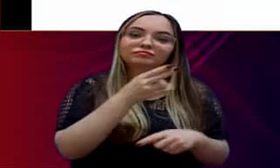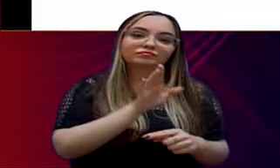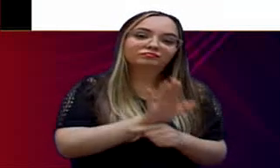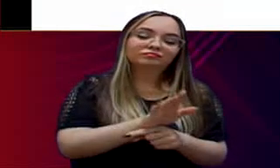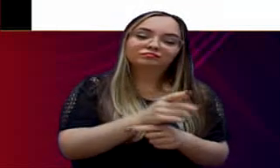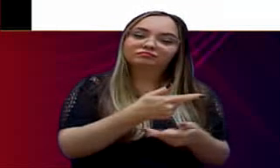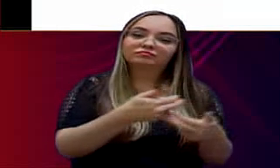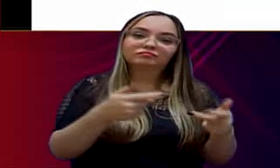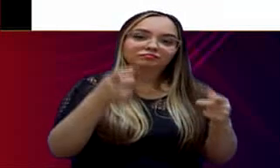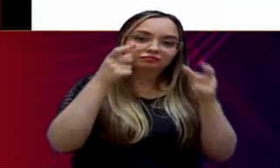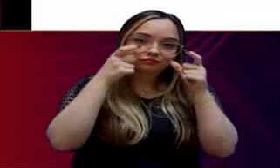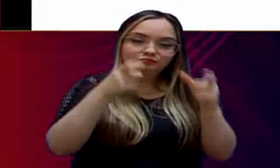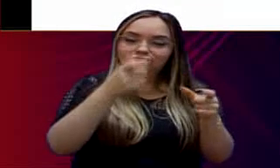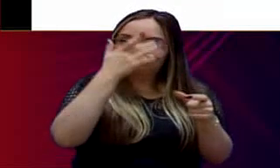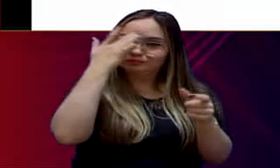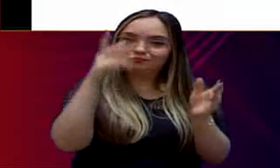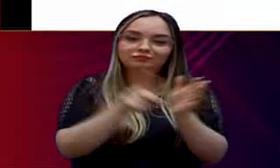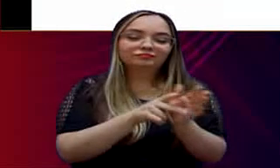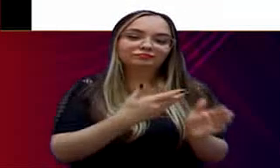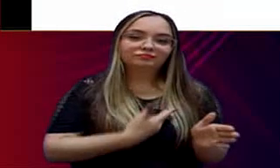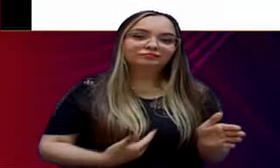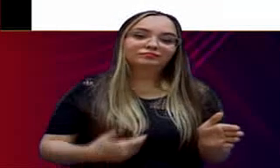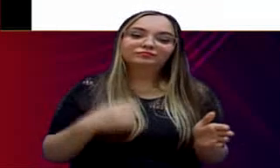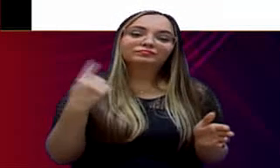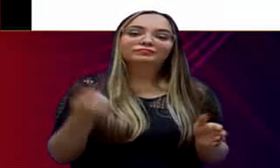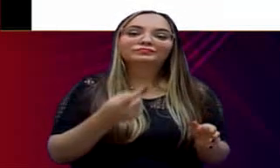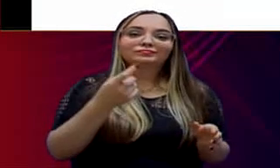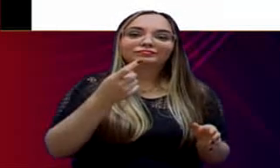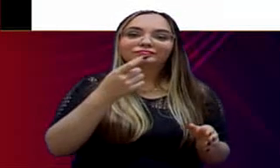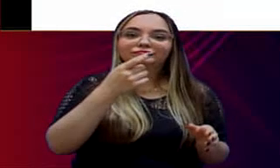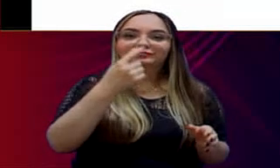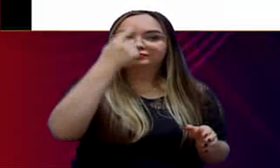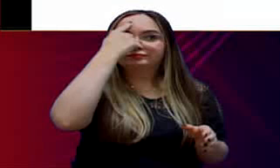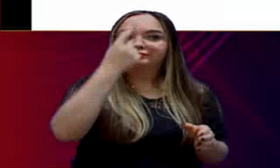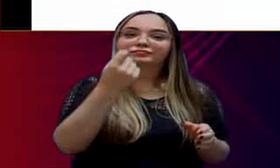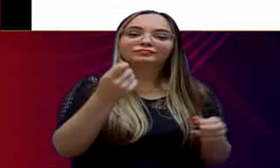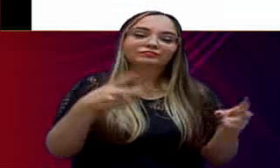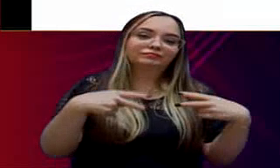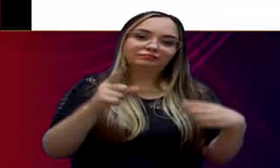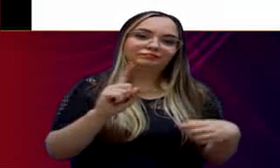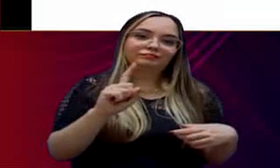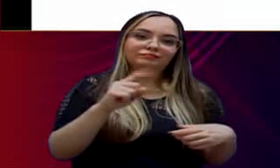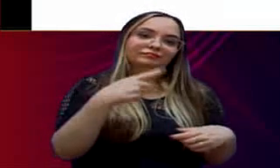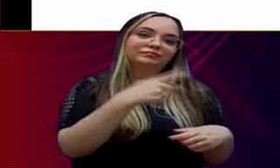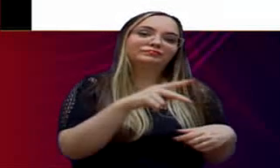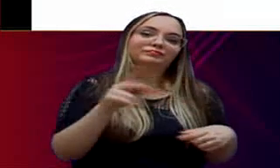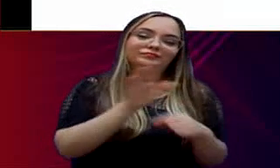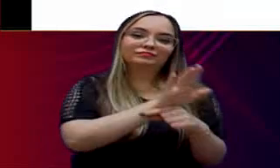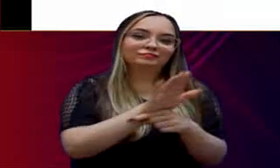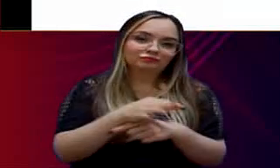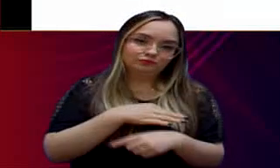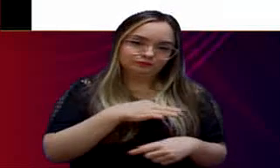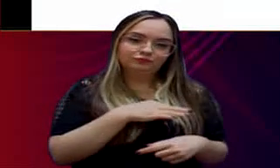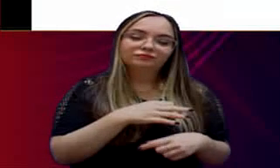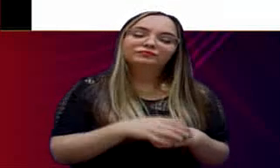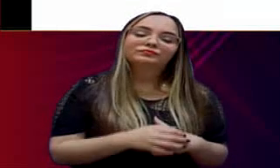entidades de interesse público sem fins lucrativos e outras espécies e governos e pessoas físicas